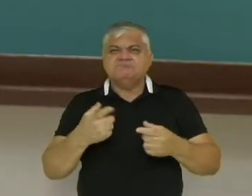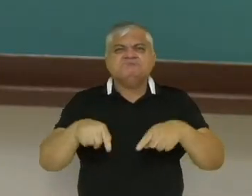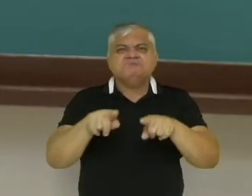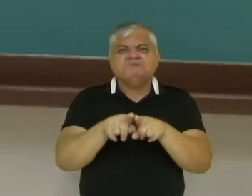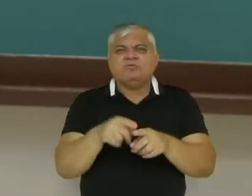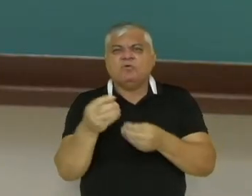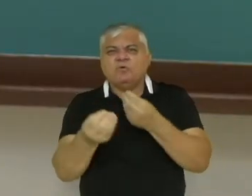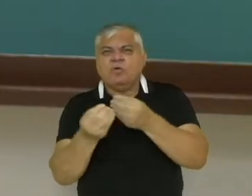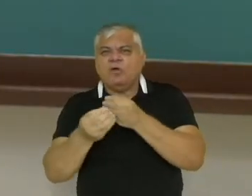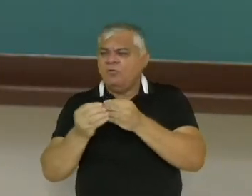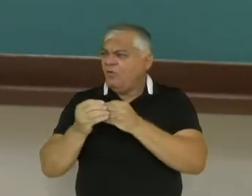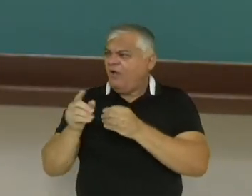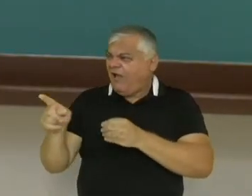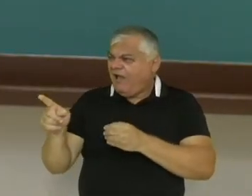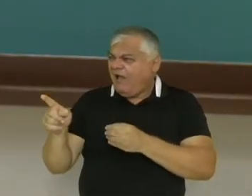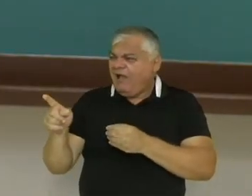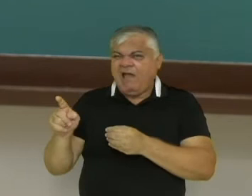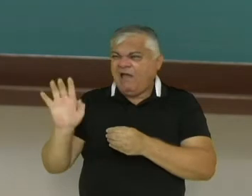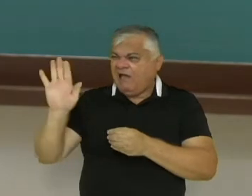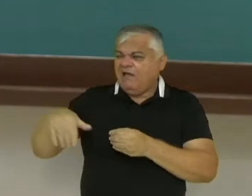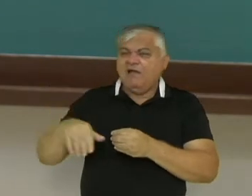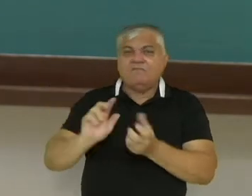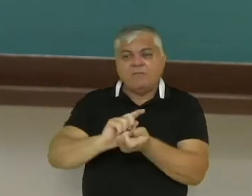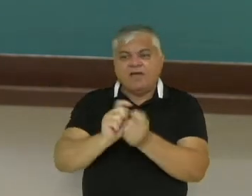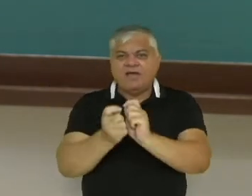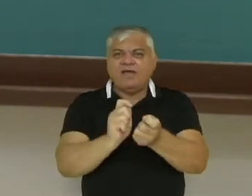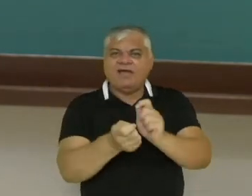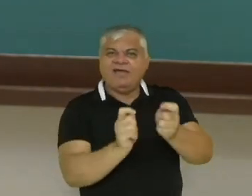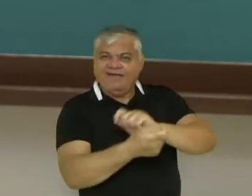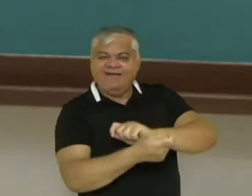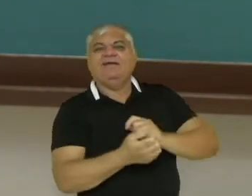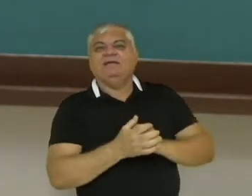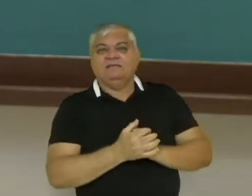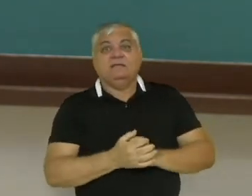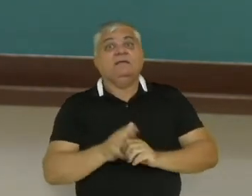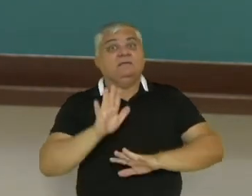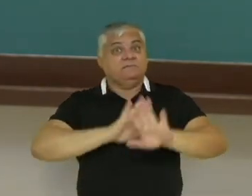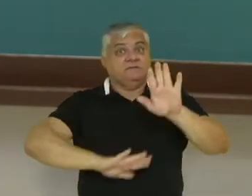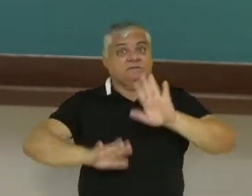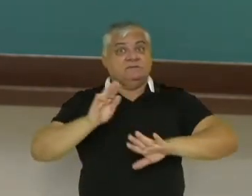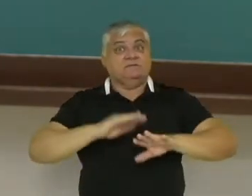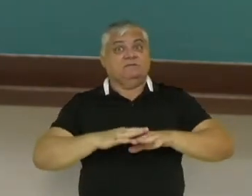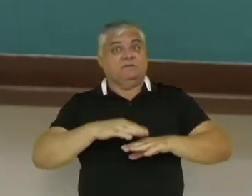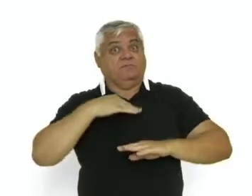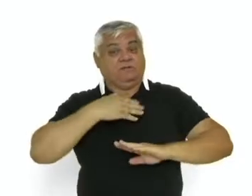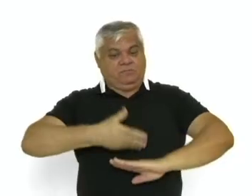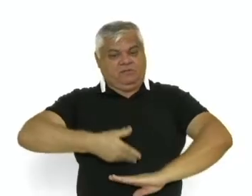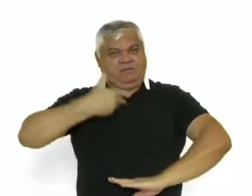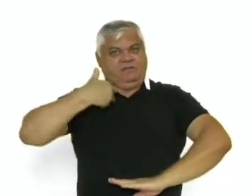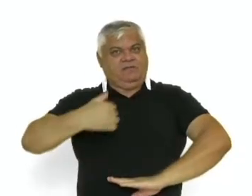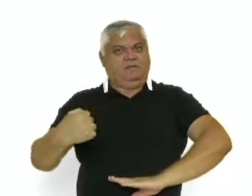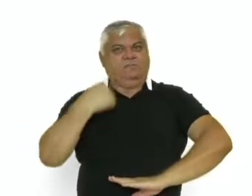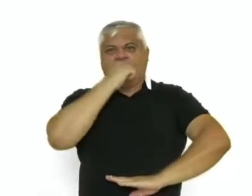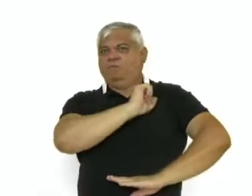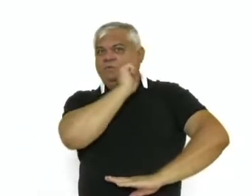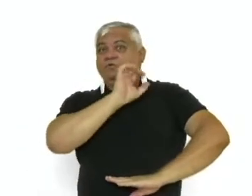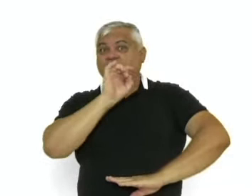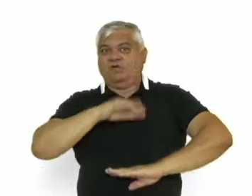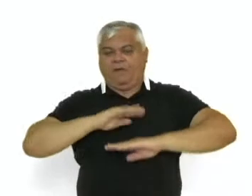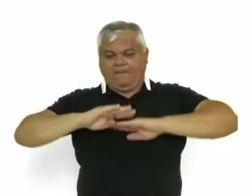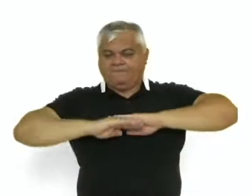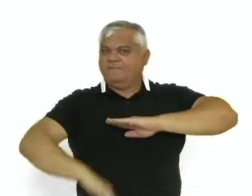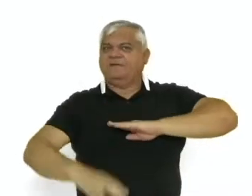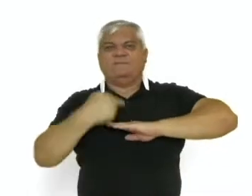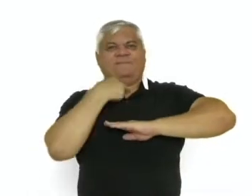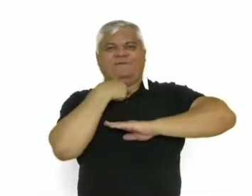Luta greco-romana até, né? Então, resgatando lá, mas não pode golpes duros, né? Nem golpes baixos. O esporte foi incluído na primeira edição dos